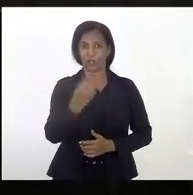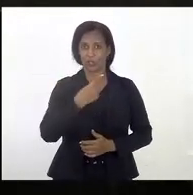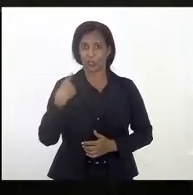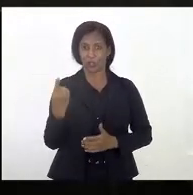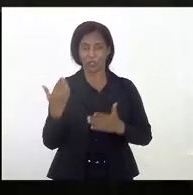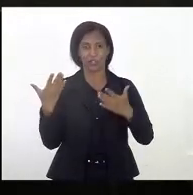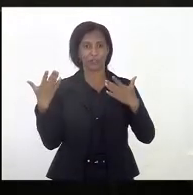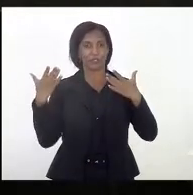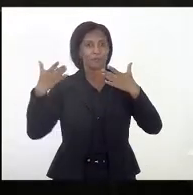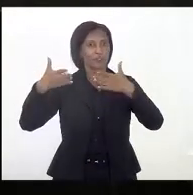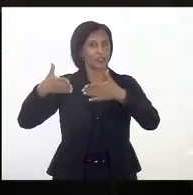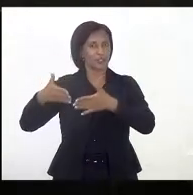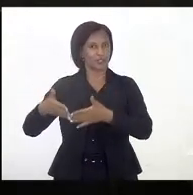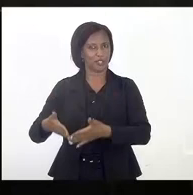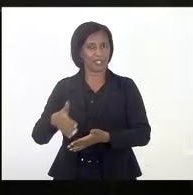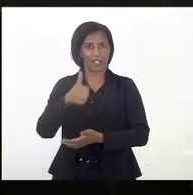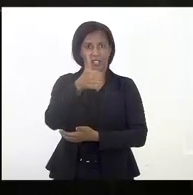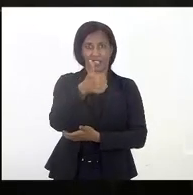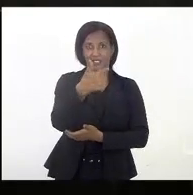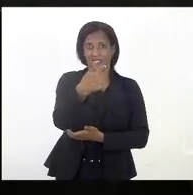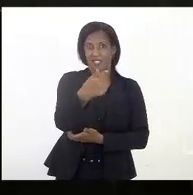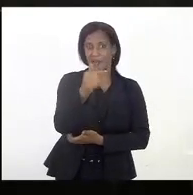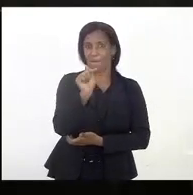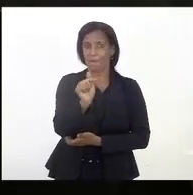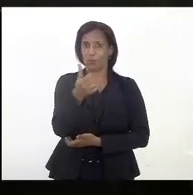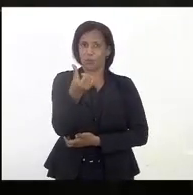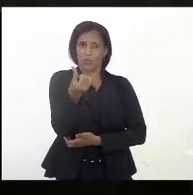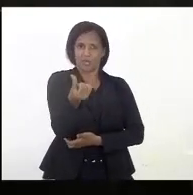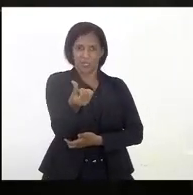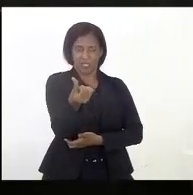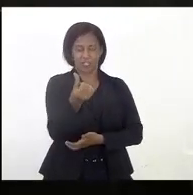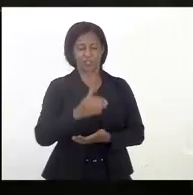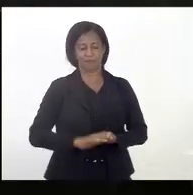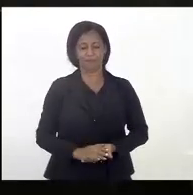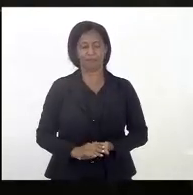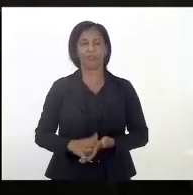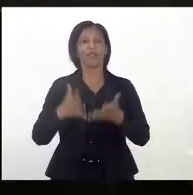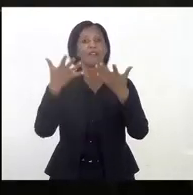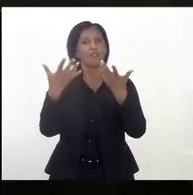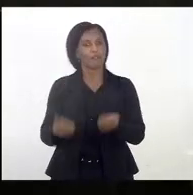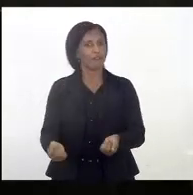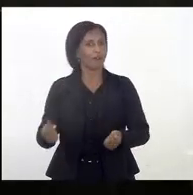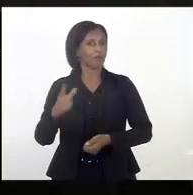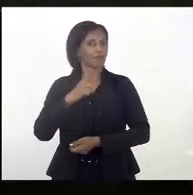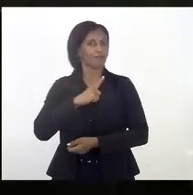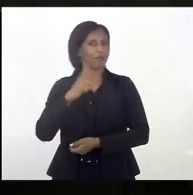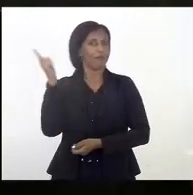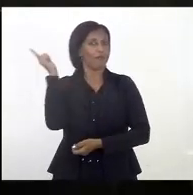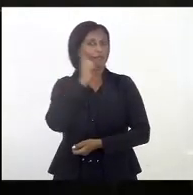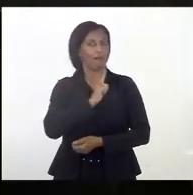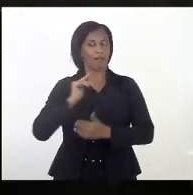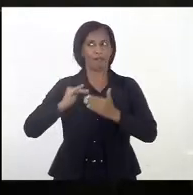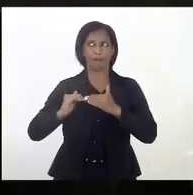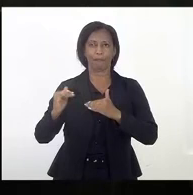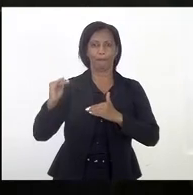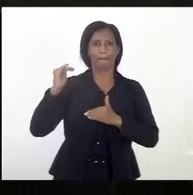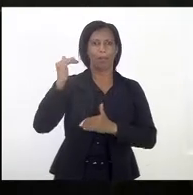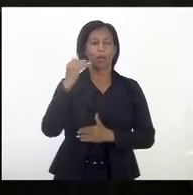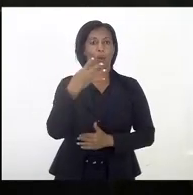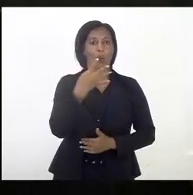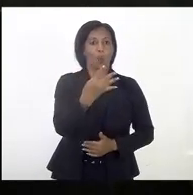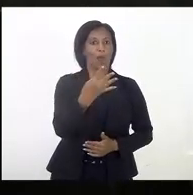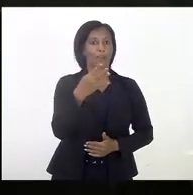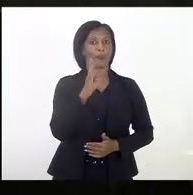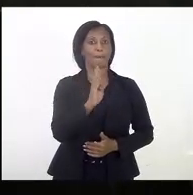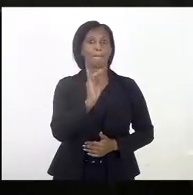vamos chegar 16 17.6 vamos ter um ganho a maior de